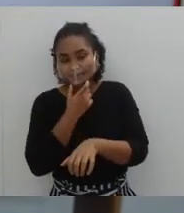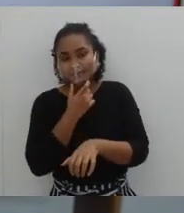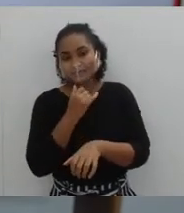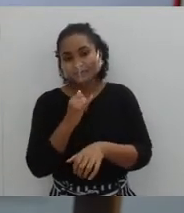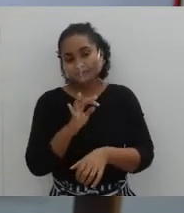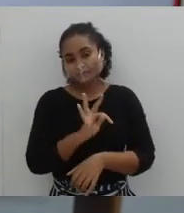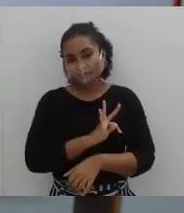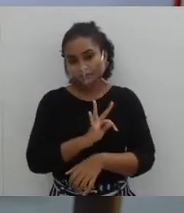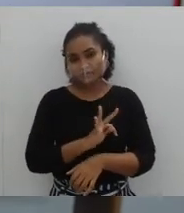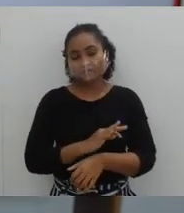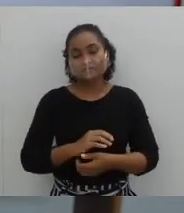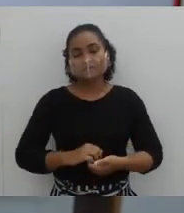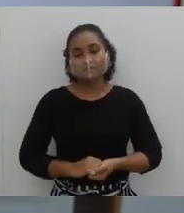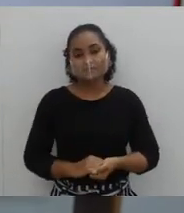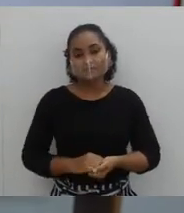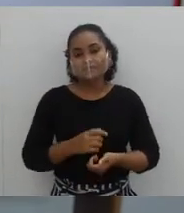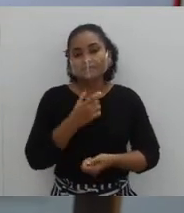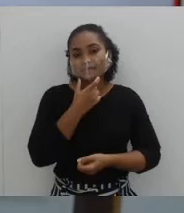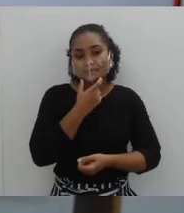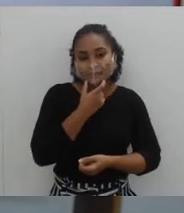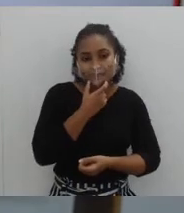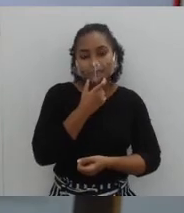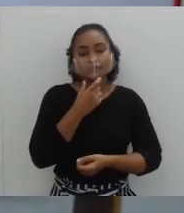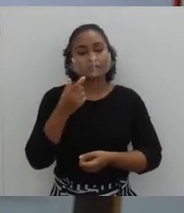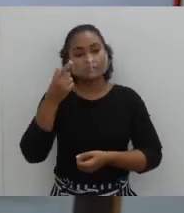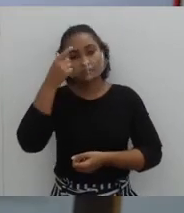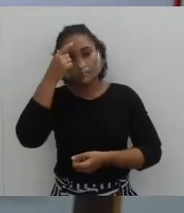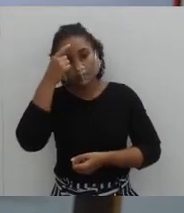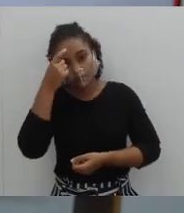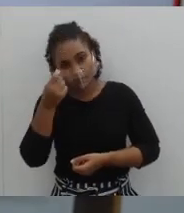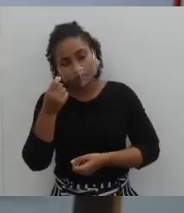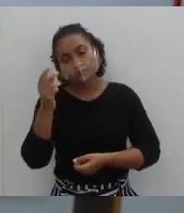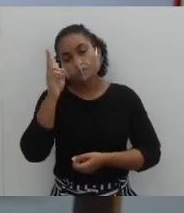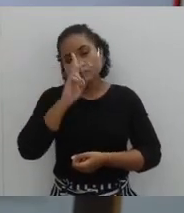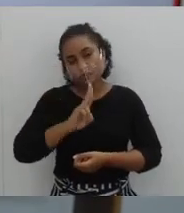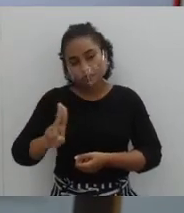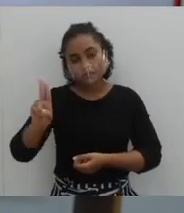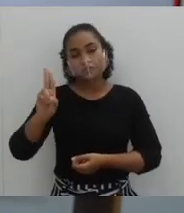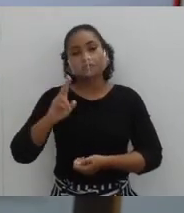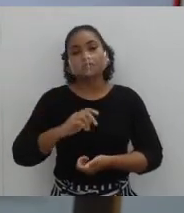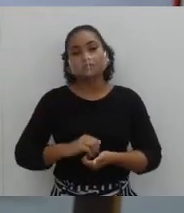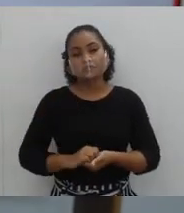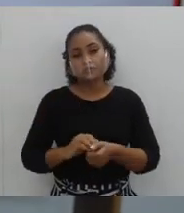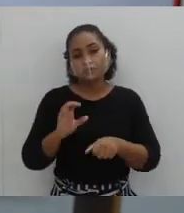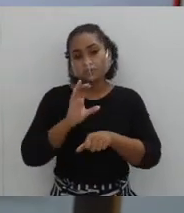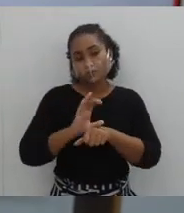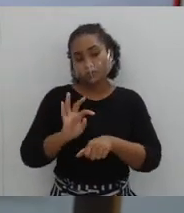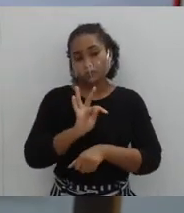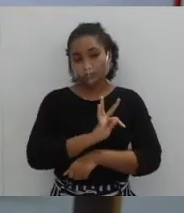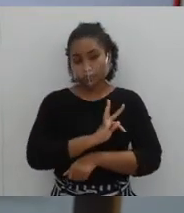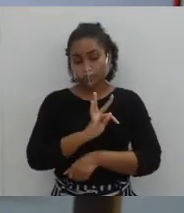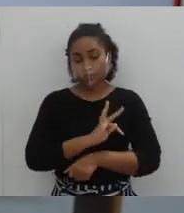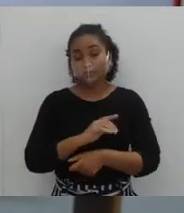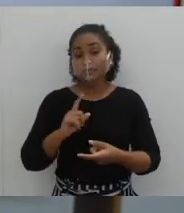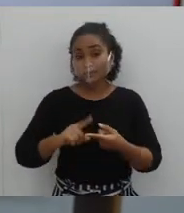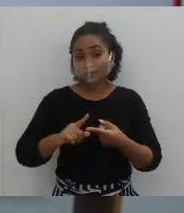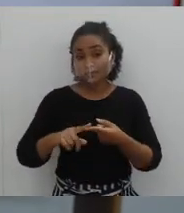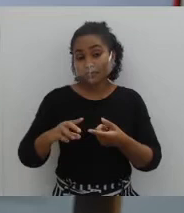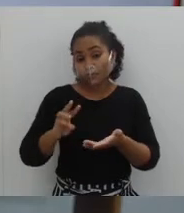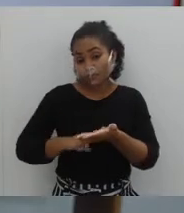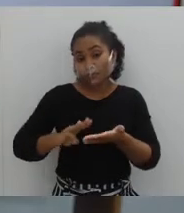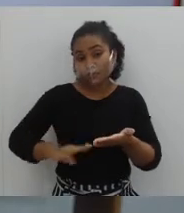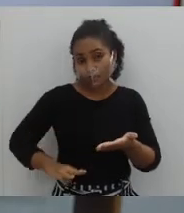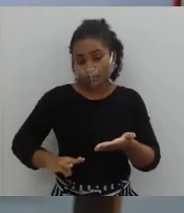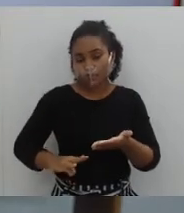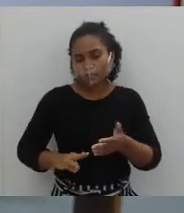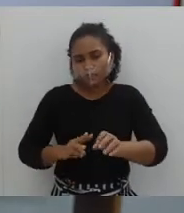instrumental. Esse inglês instrumental ele é visto em faculdade, em universidade, em cursos técnicos, e é uma metodologia